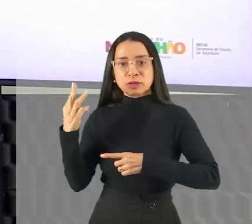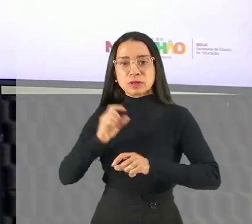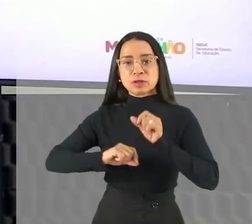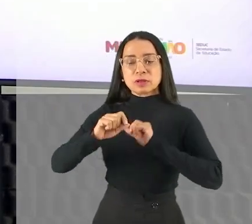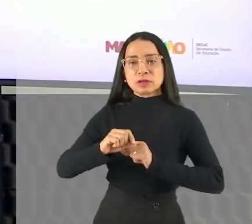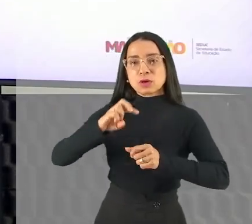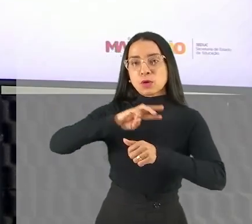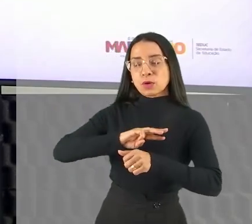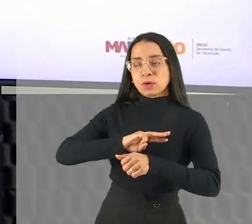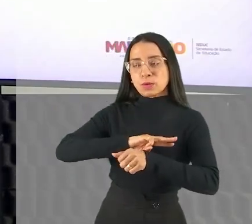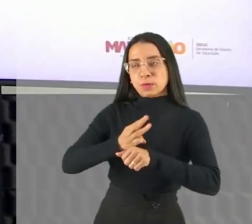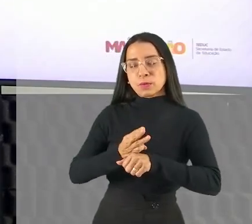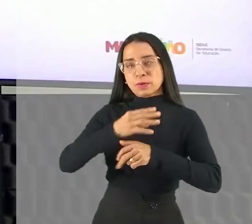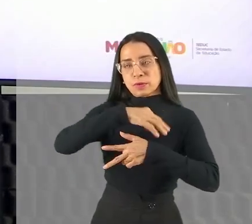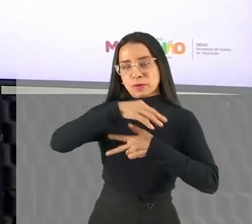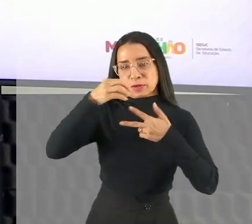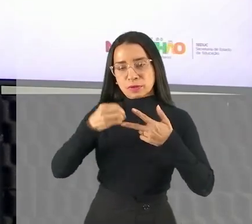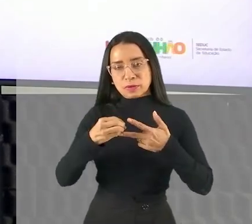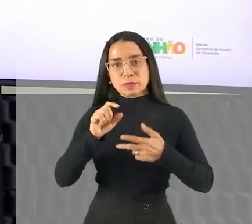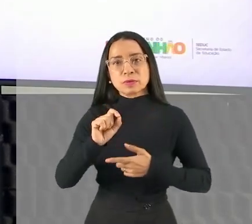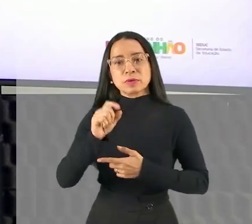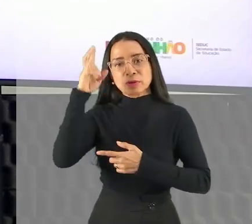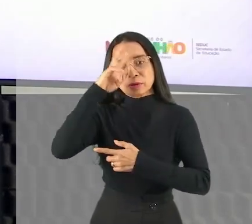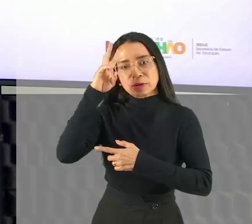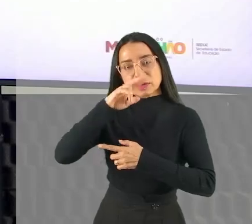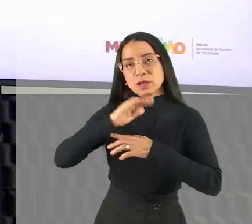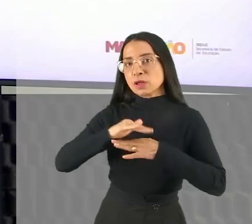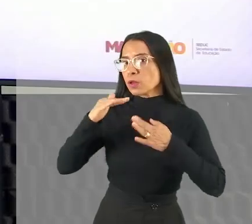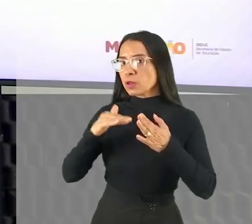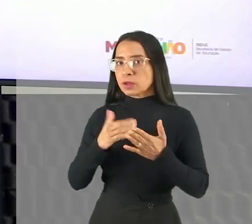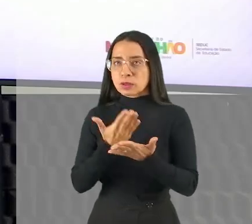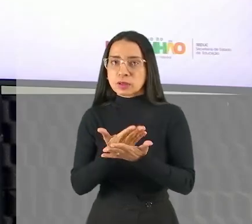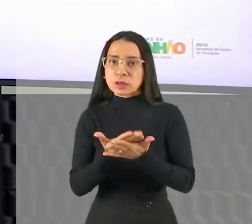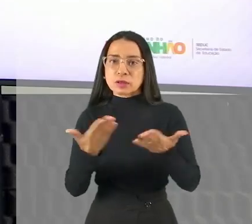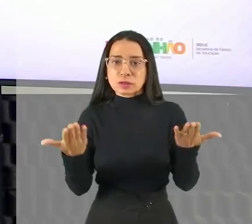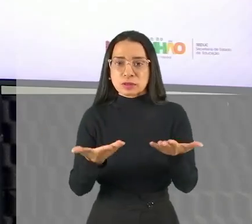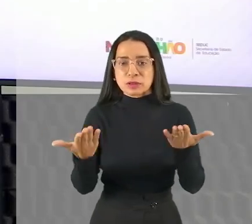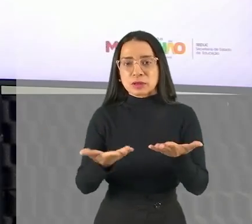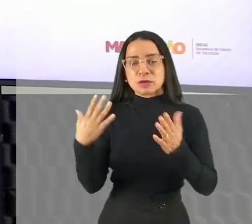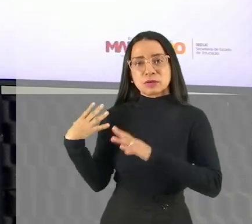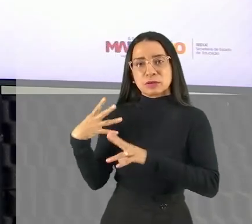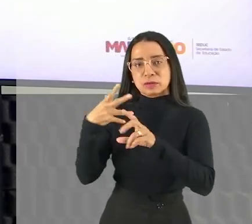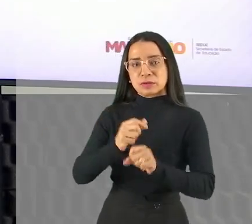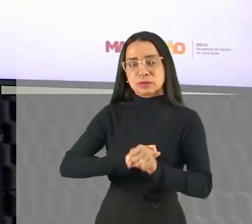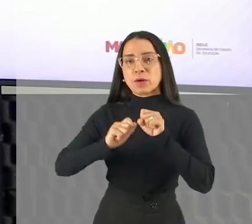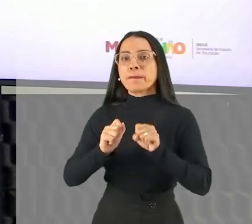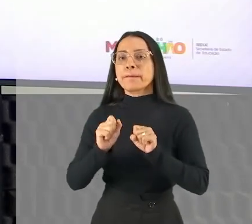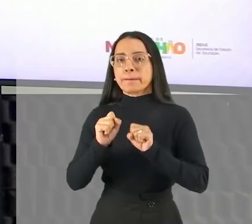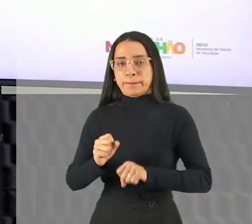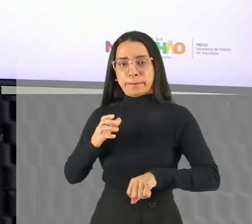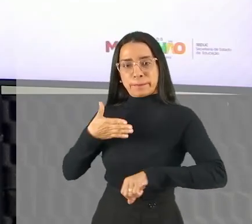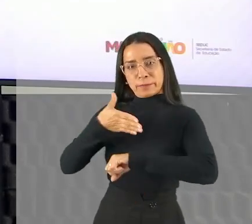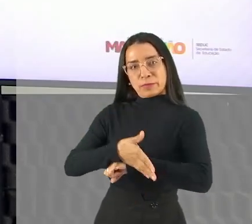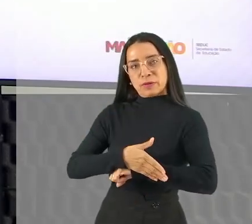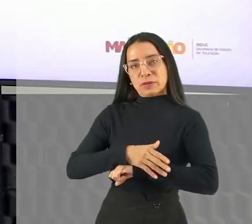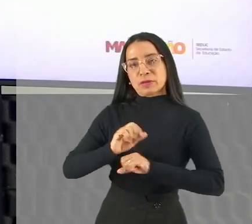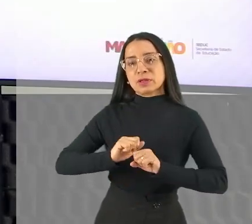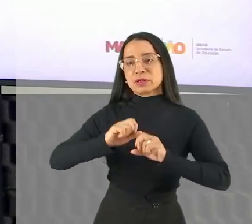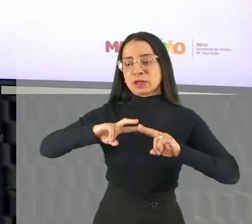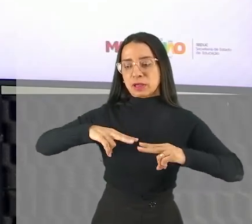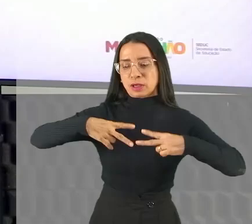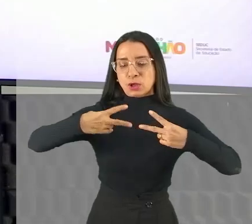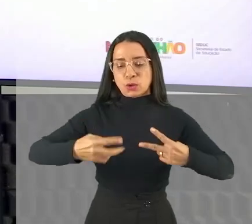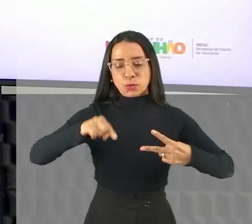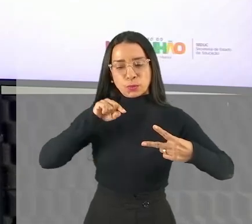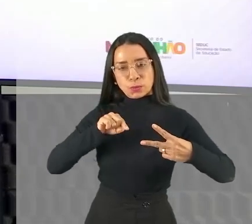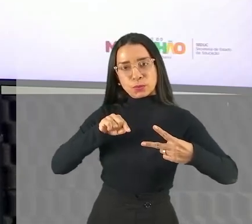o EMA-Enem. E só para lembrar que toda essa aula que a gente está tendo, essas revisões, vocês podem acessar o material no link que vai ficar